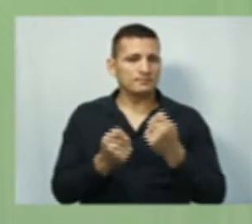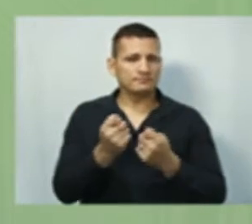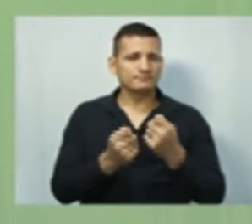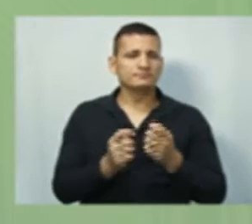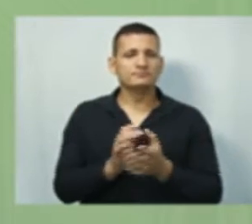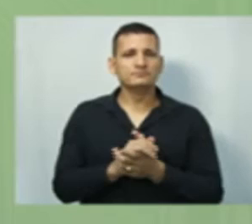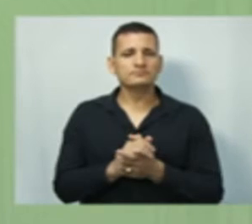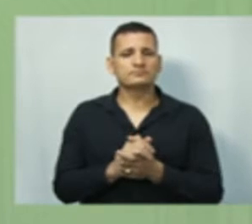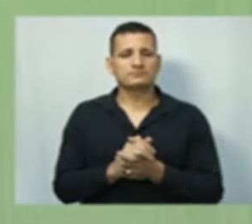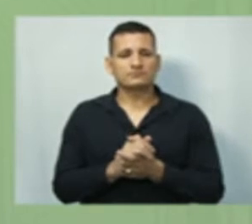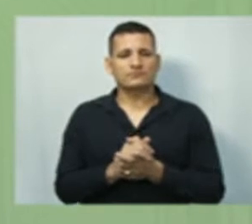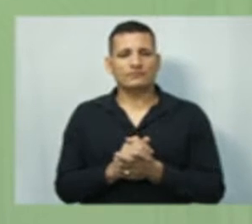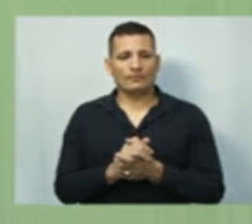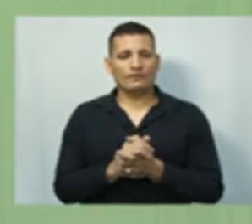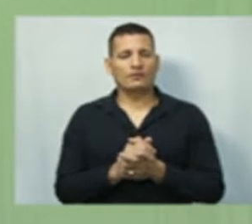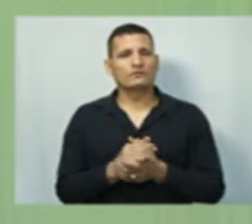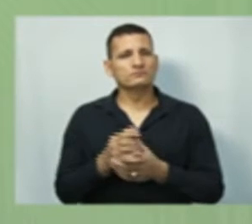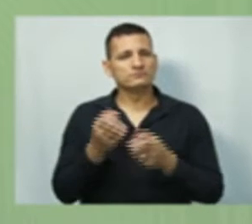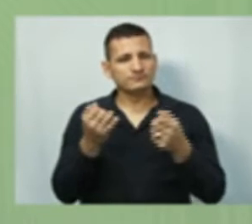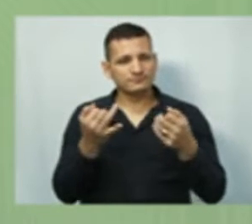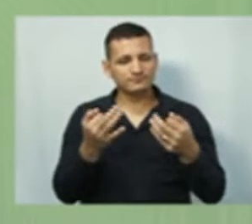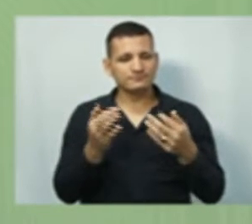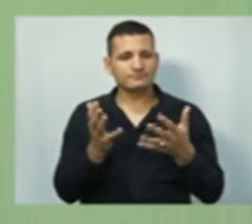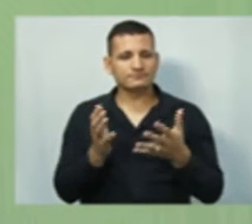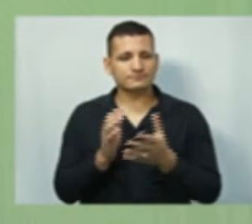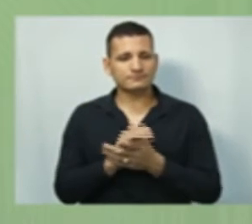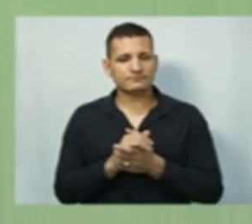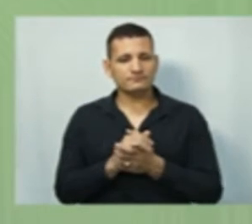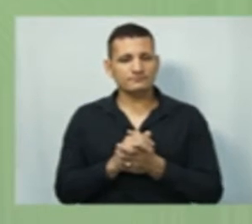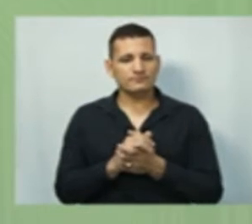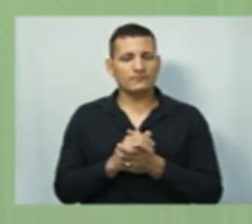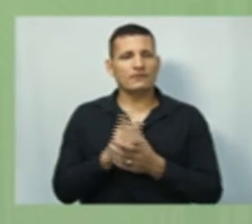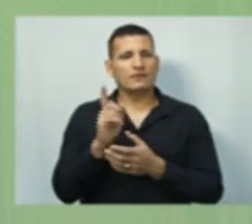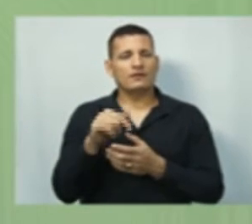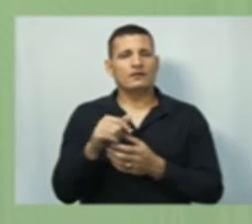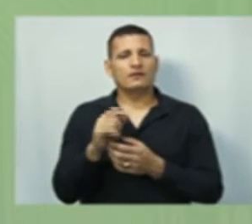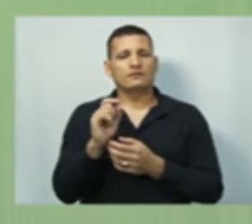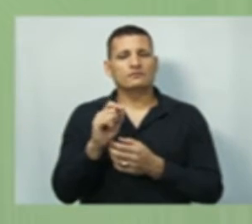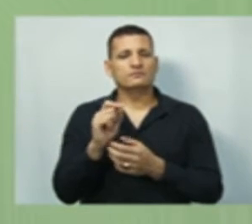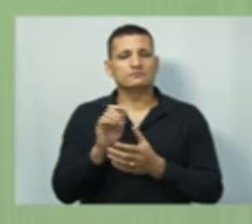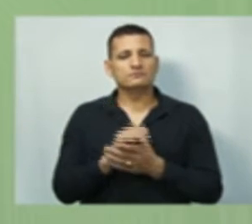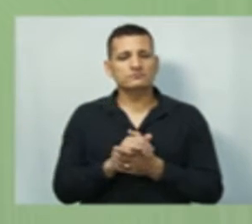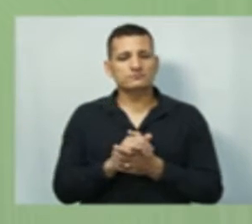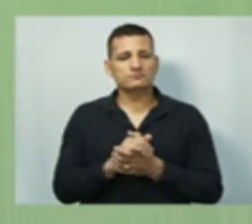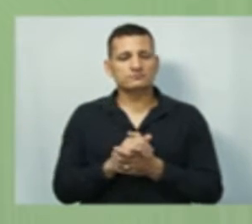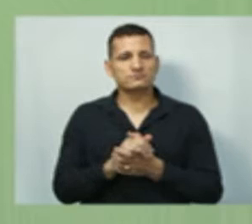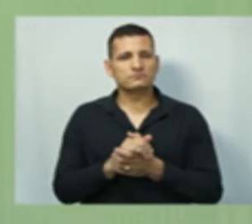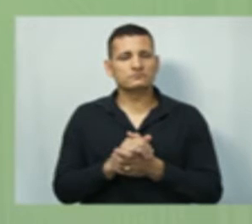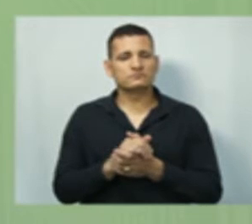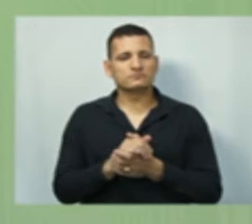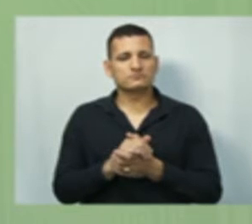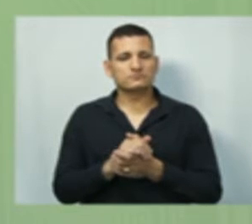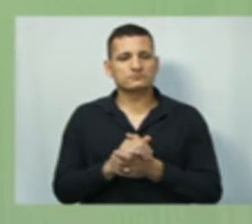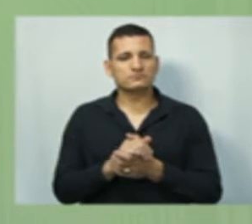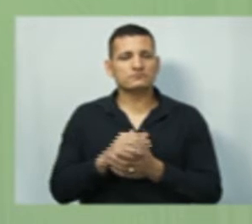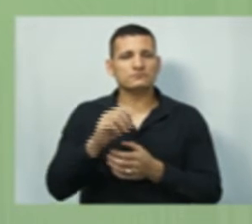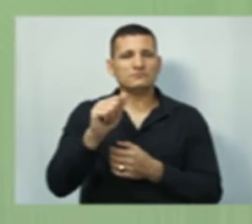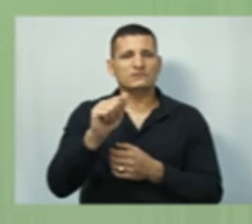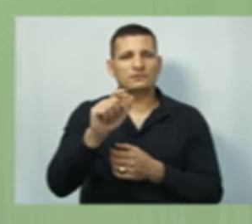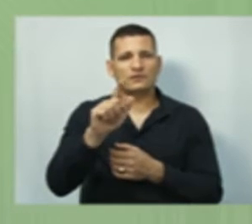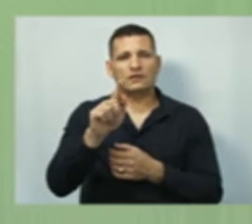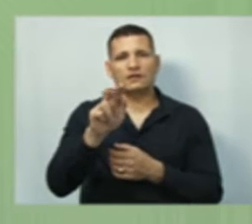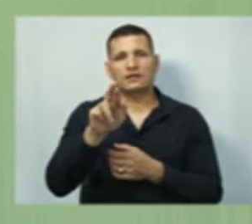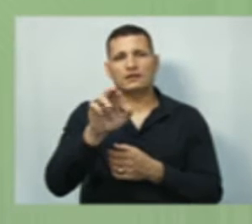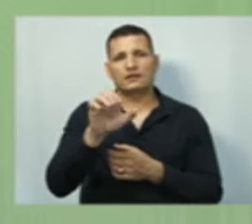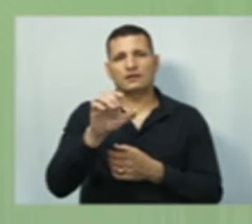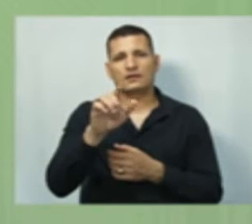nós podemos ver, o nosso economista Vinícius comentou, né? Estudos chamados agregados macroeconômicos. Agregados porque são várias coisas